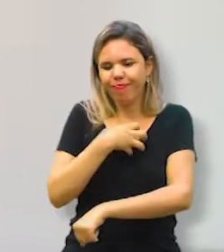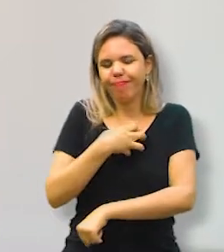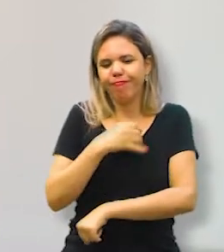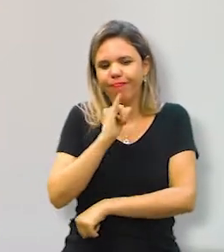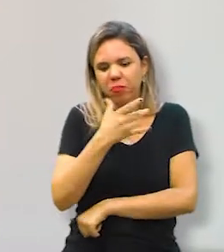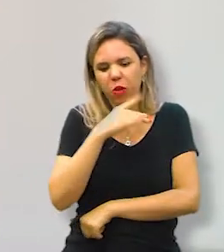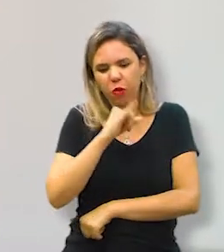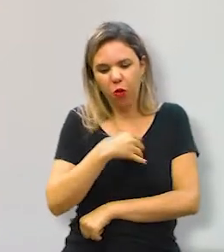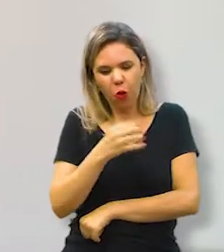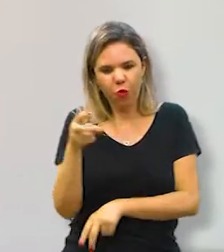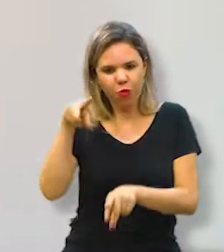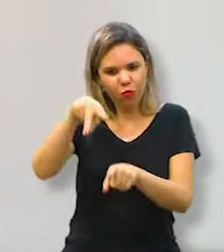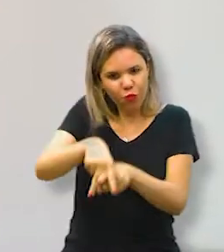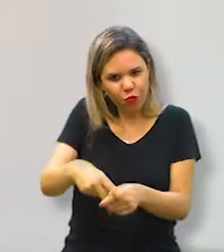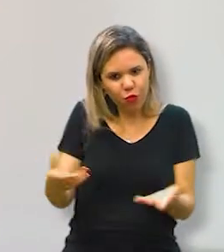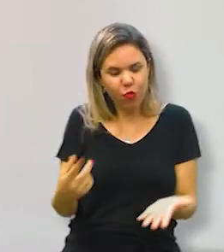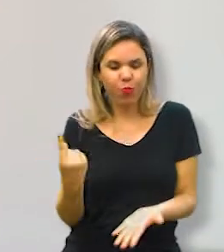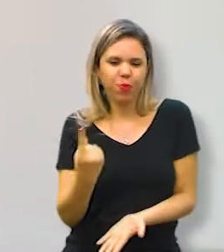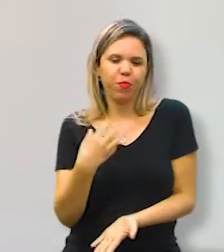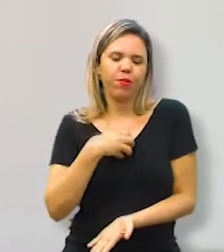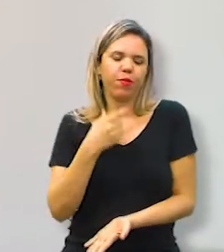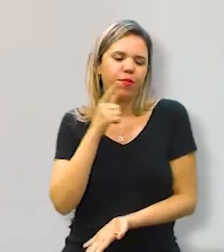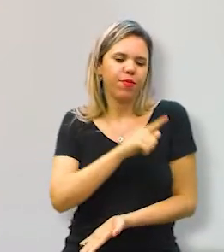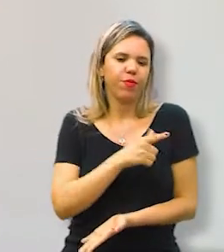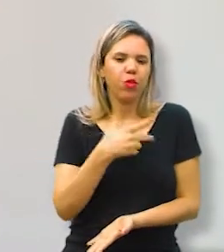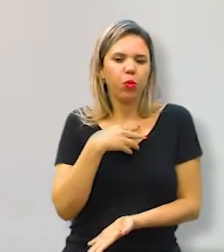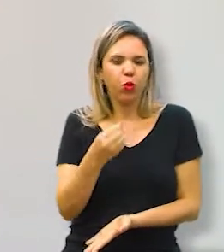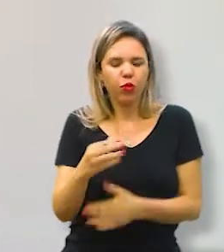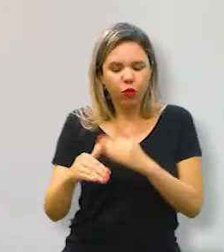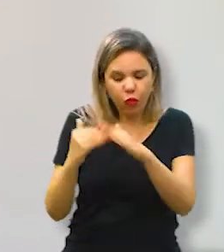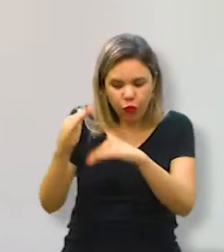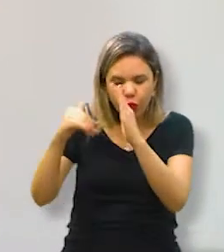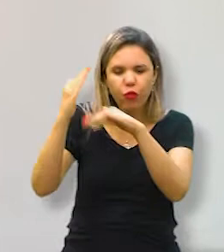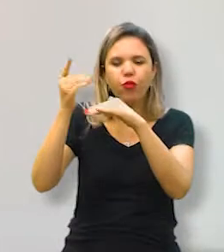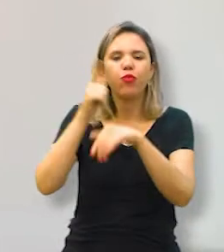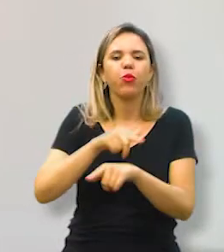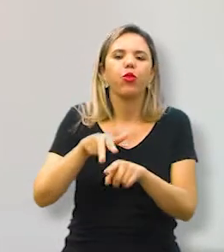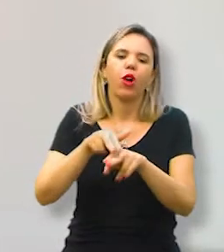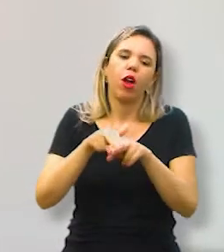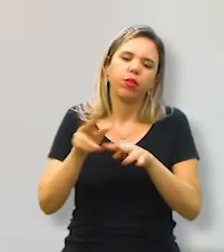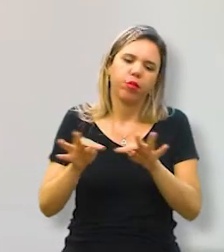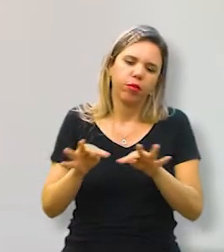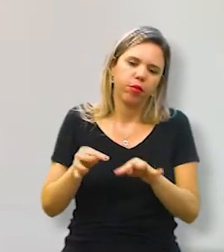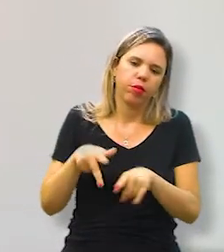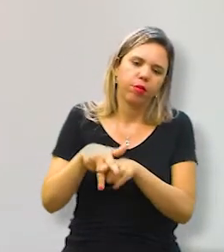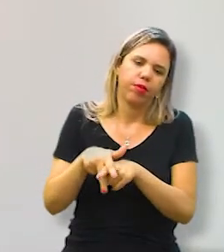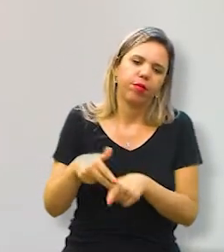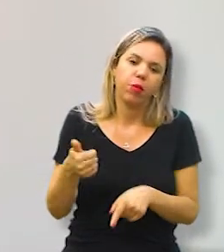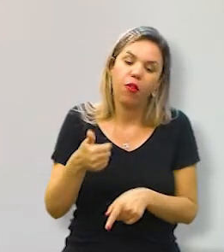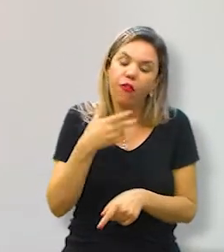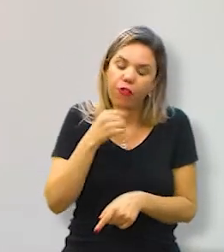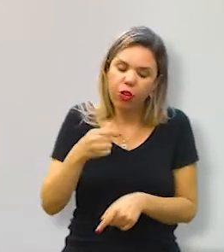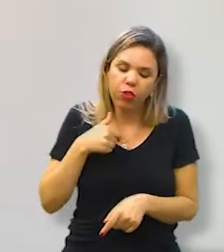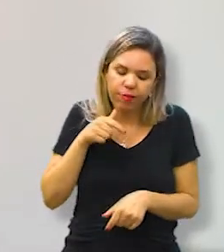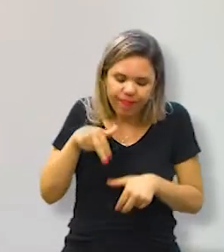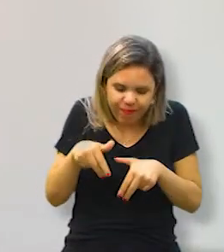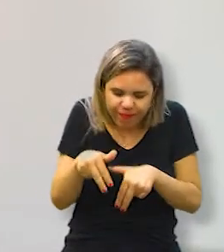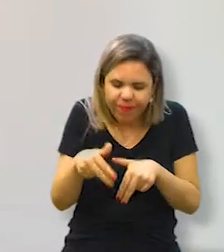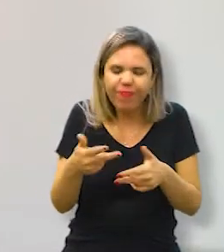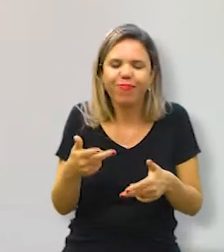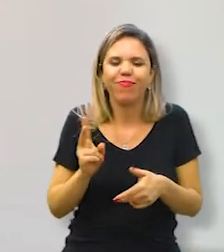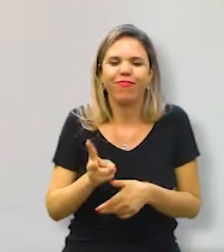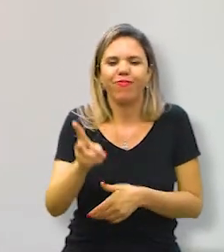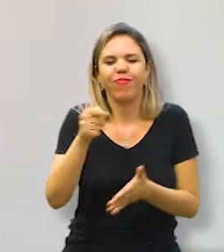meu filho sentou agora sozinho, meu filho deu os primeiros passos. Então, a gente continua